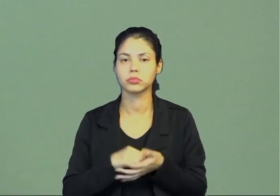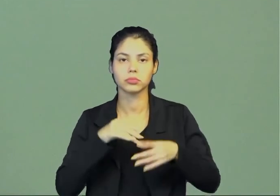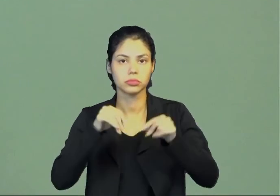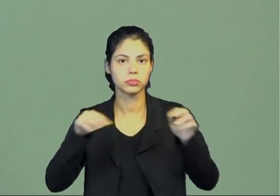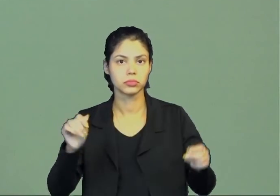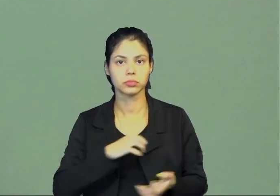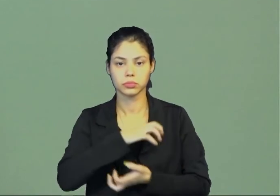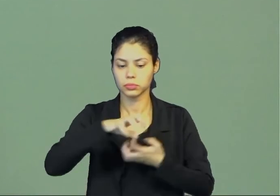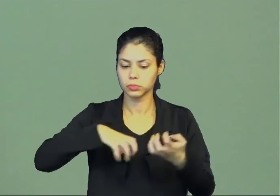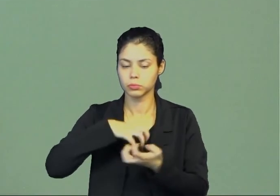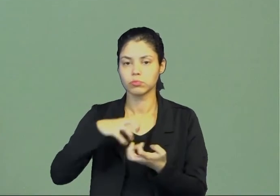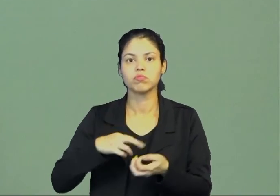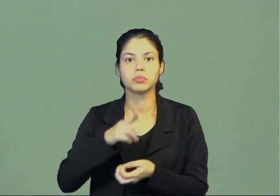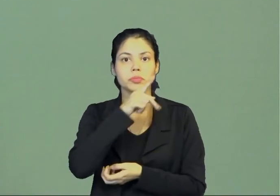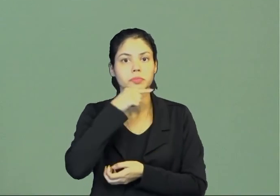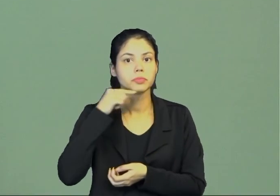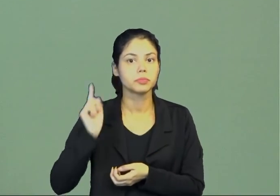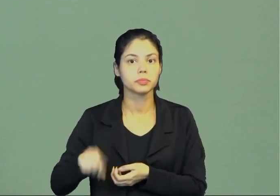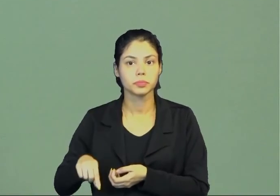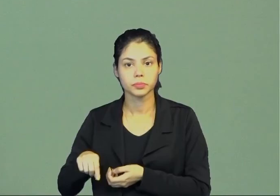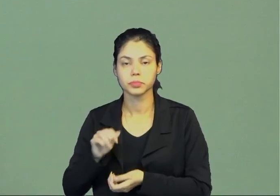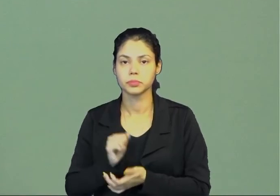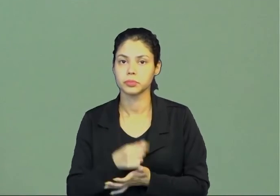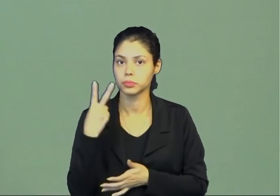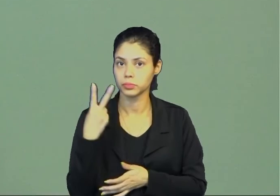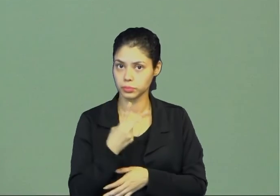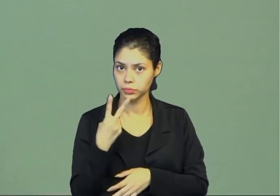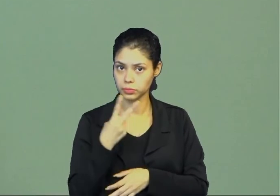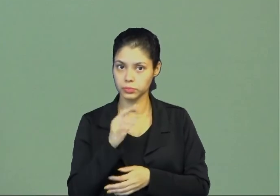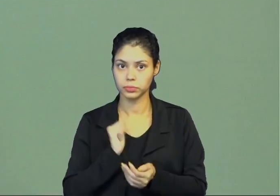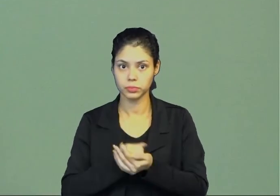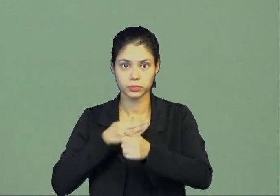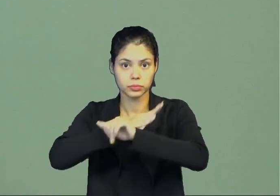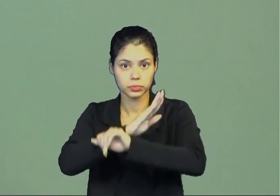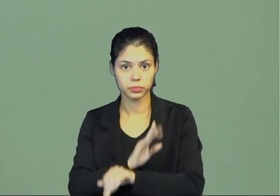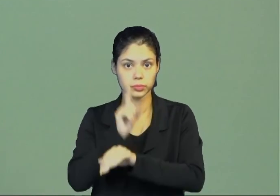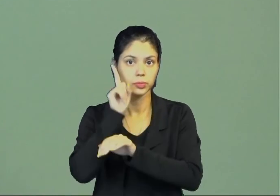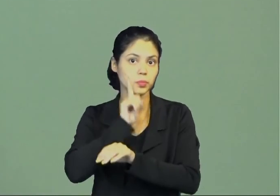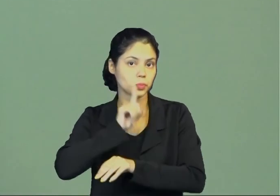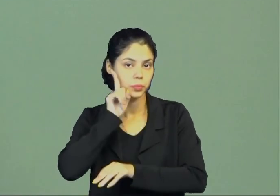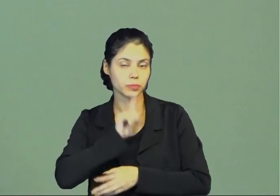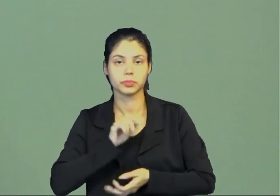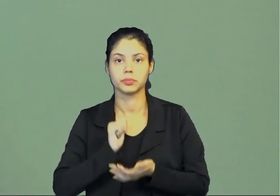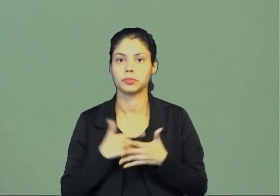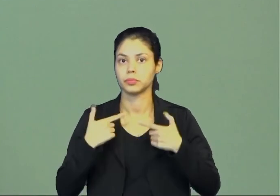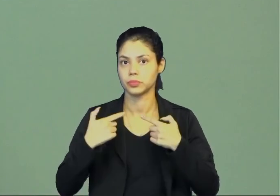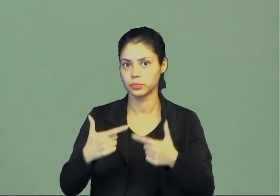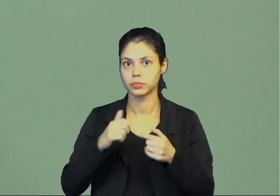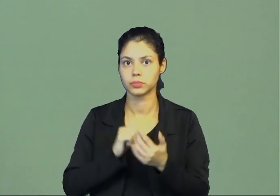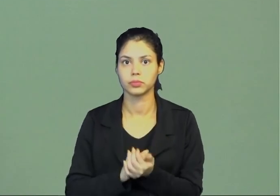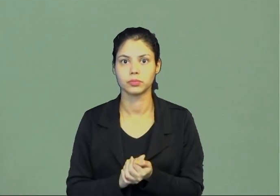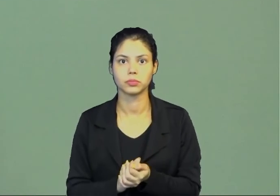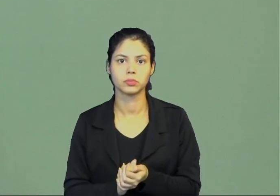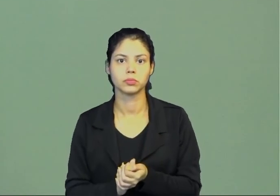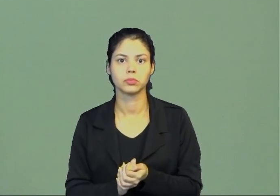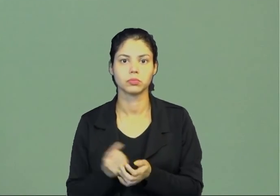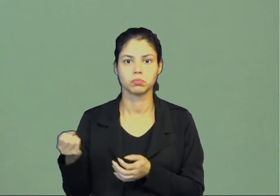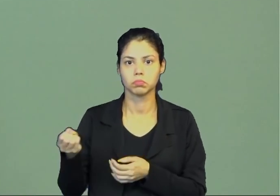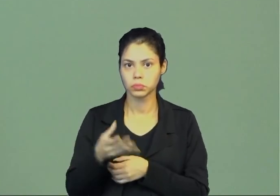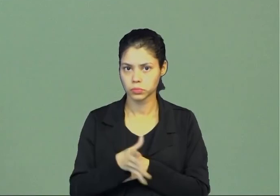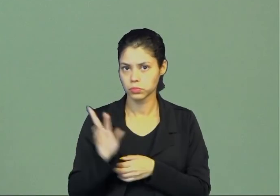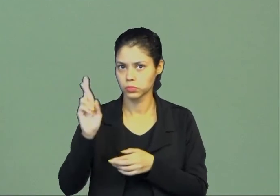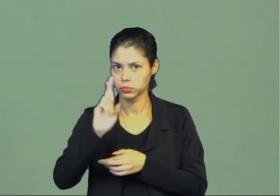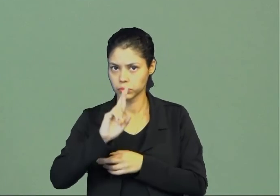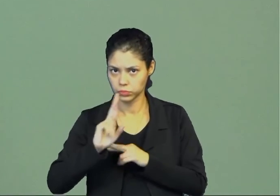território a Revolução Russa que começa a acontecer. E 2, a entrada dos Estados Unidos, né, na guerra, com um novo fôlego,